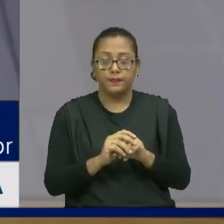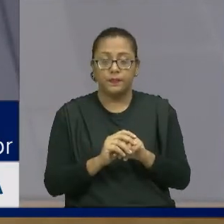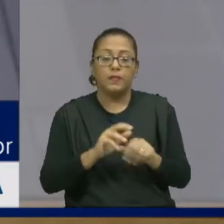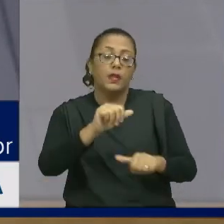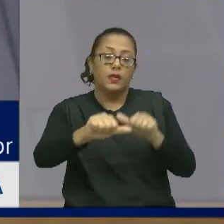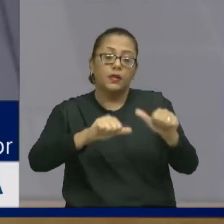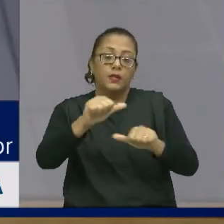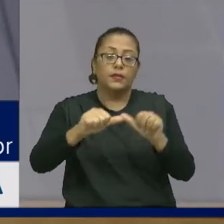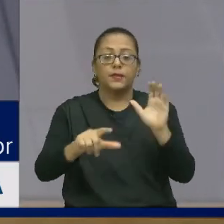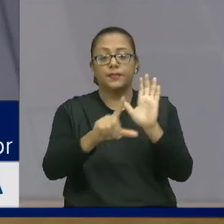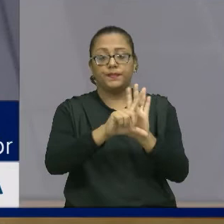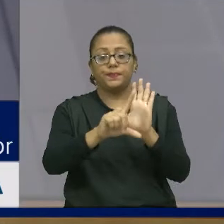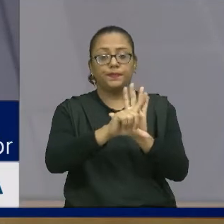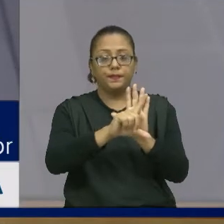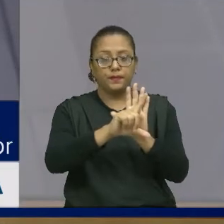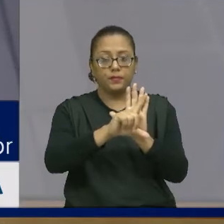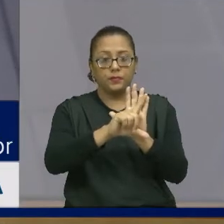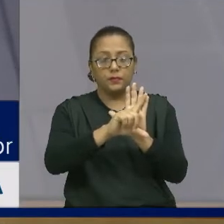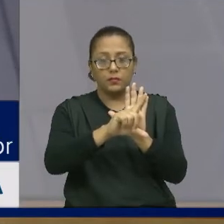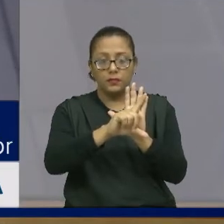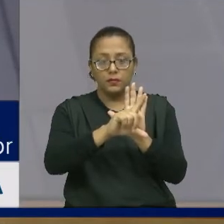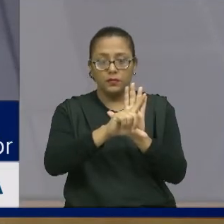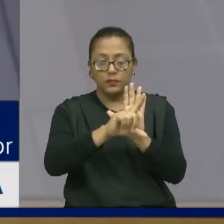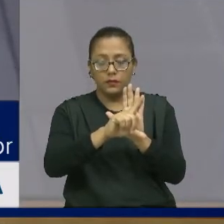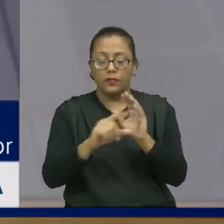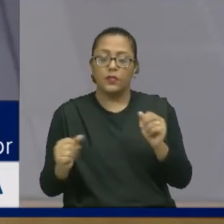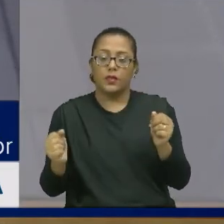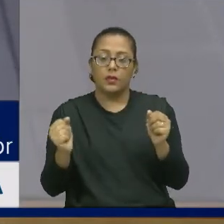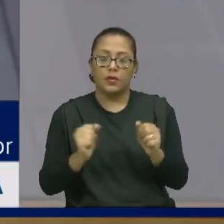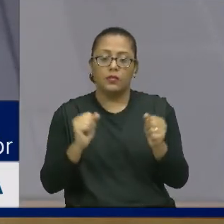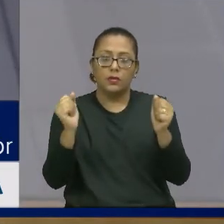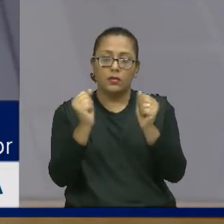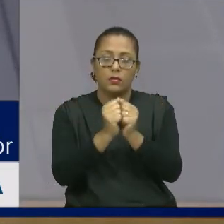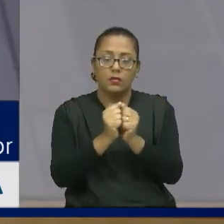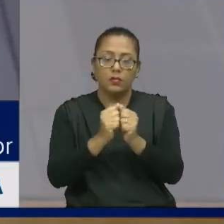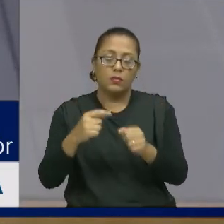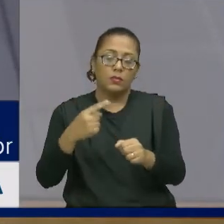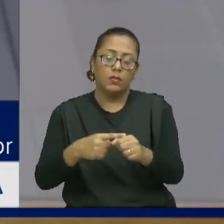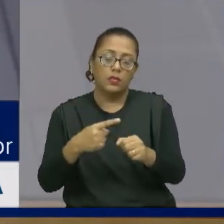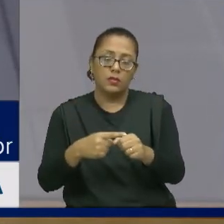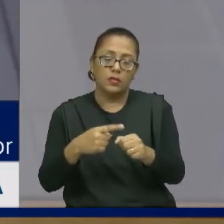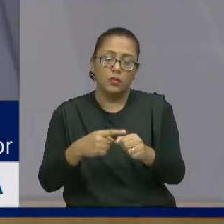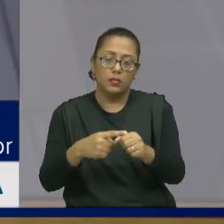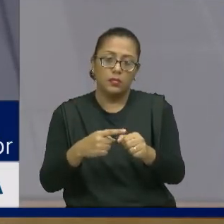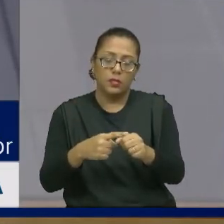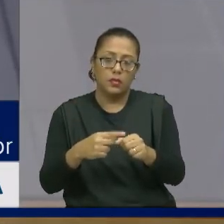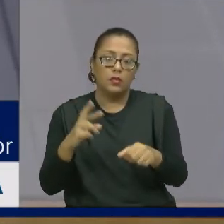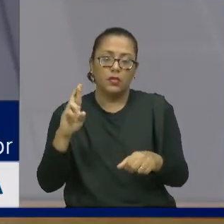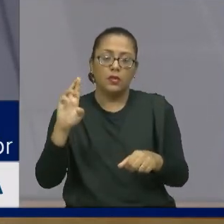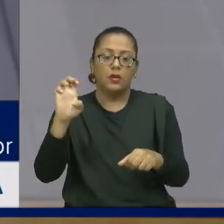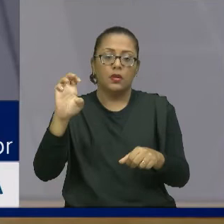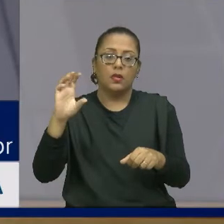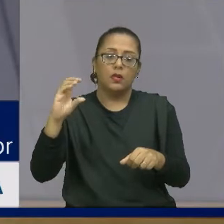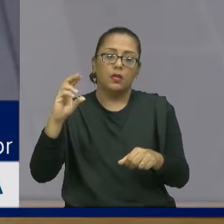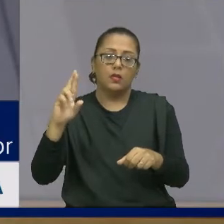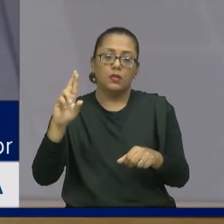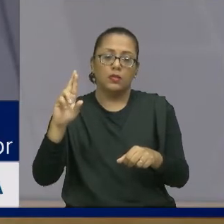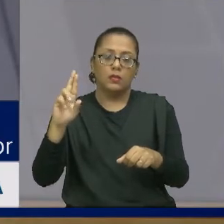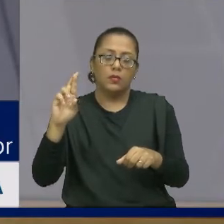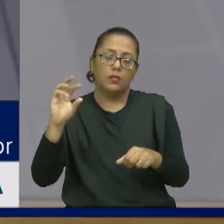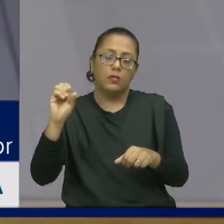atual lei que estrutura a Junta Municipal de Recursos, que precisa ser mudada. É